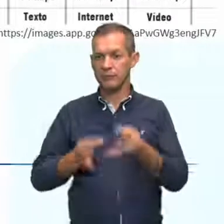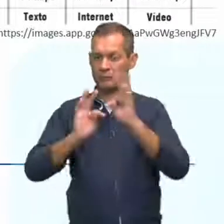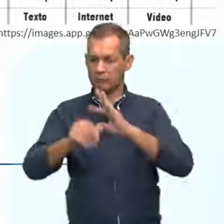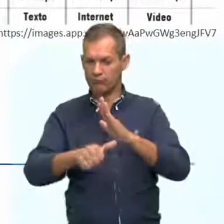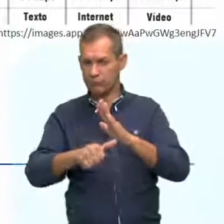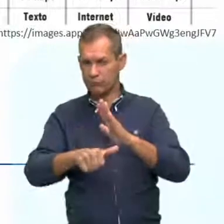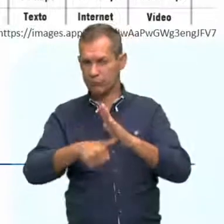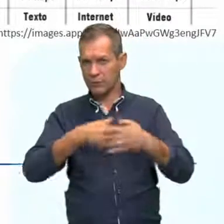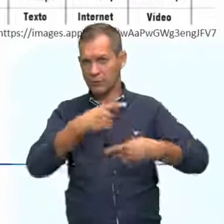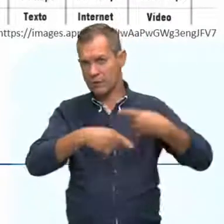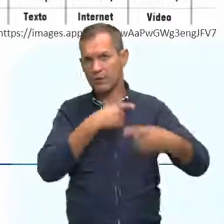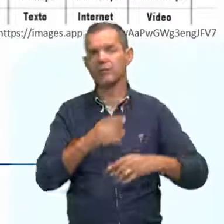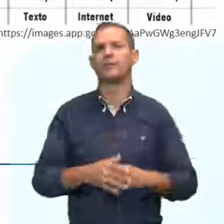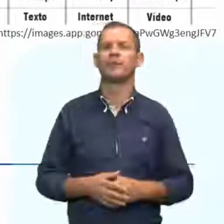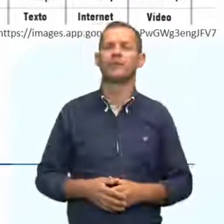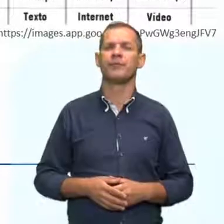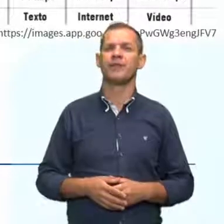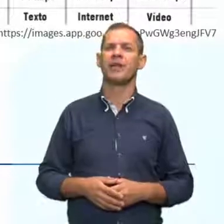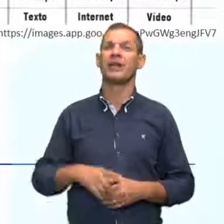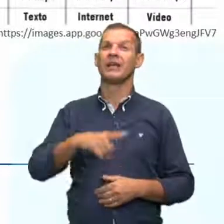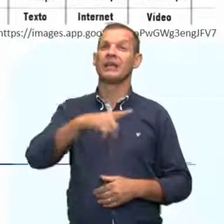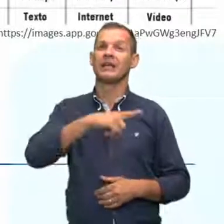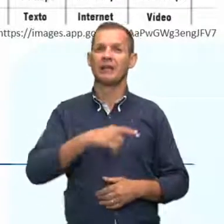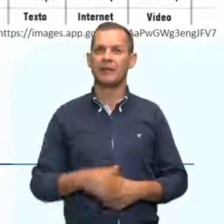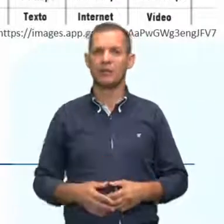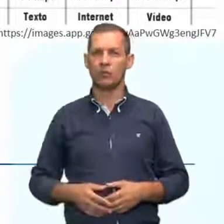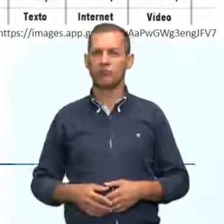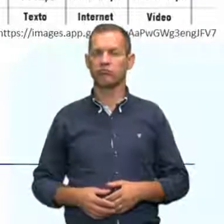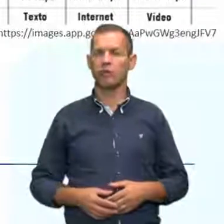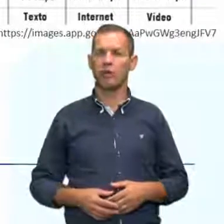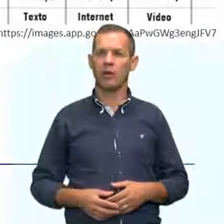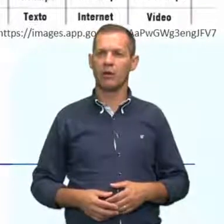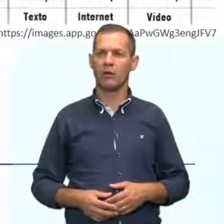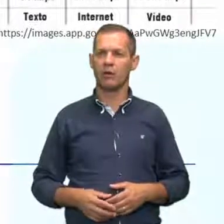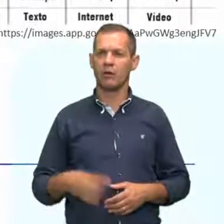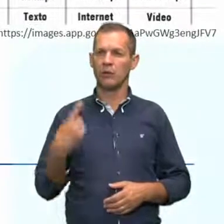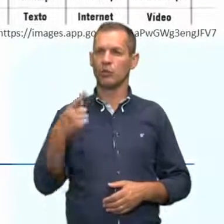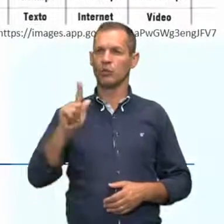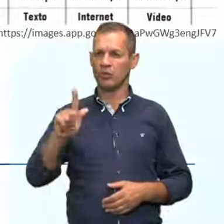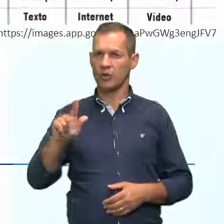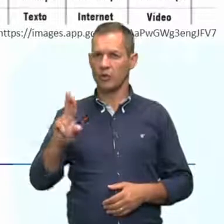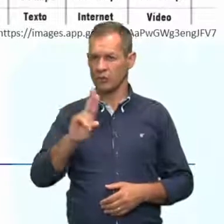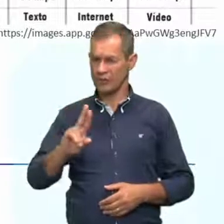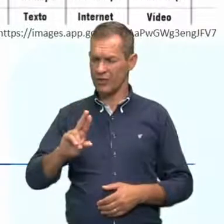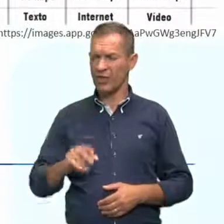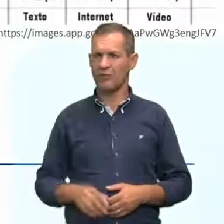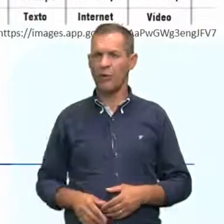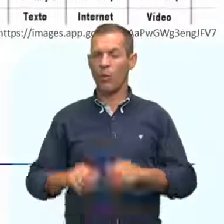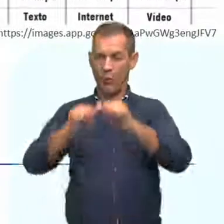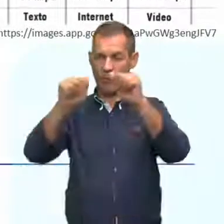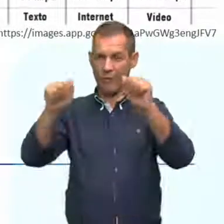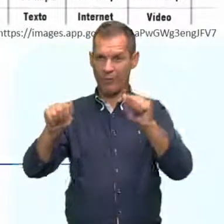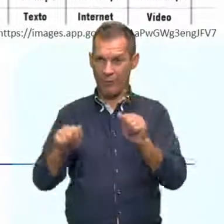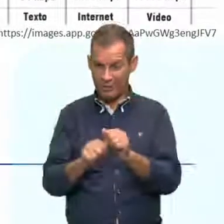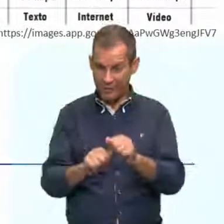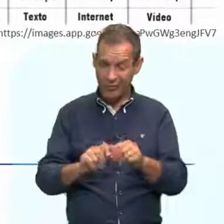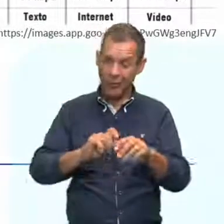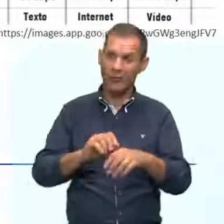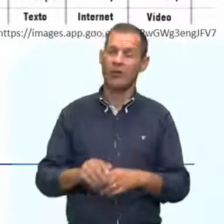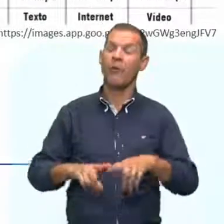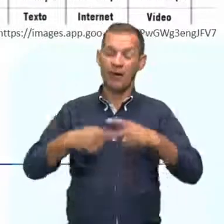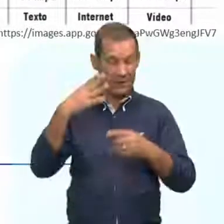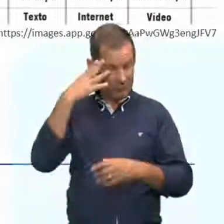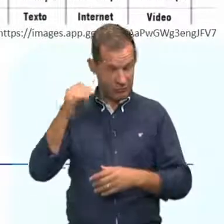Tecnologia de primeira geração, chamado 1G, ele ainda utilizava sinal analógico.